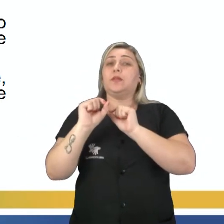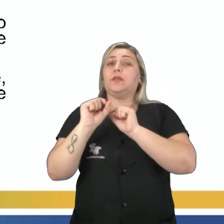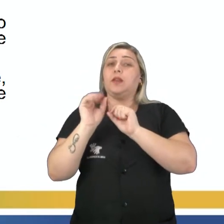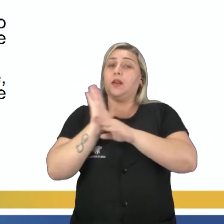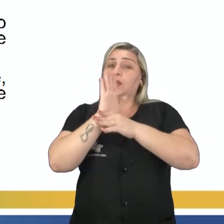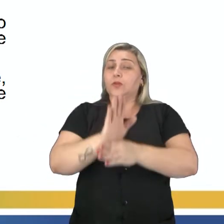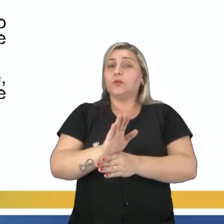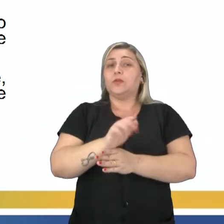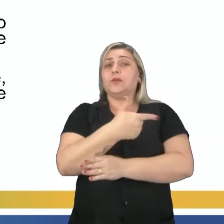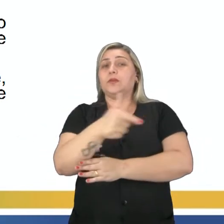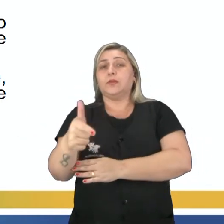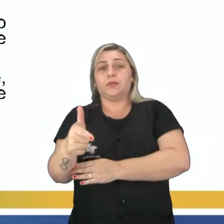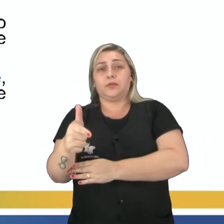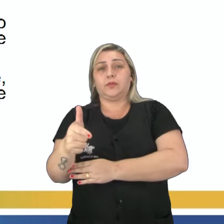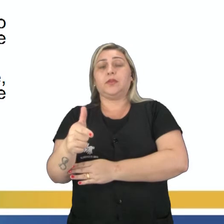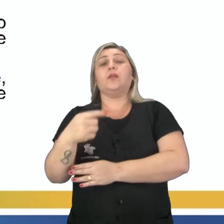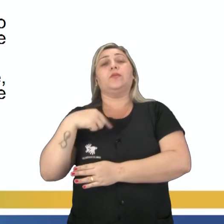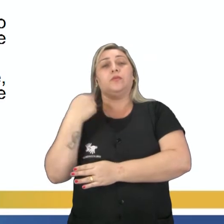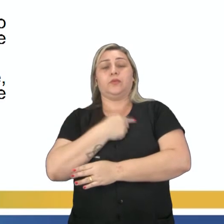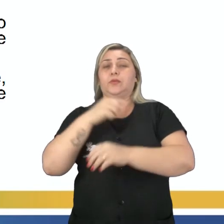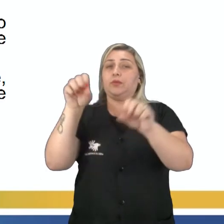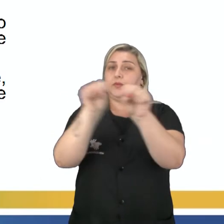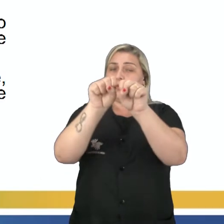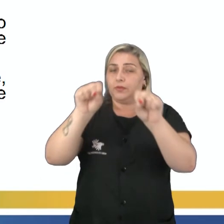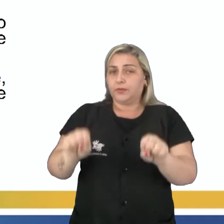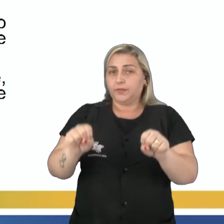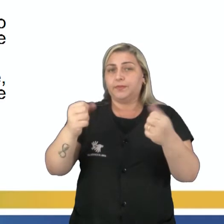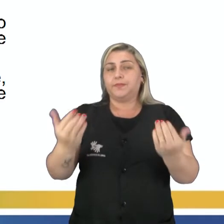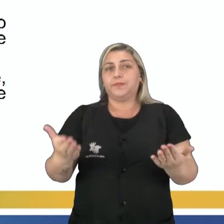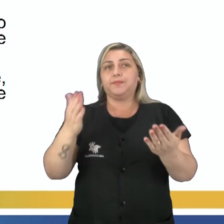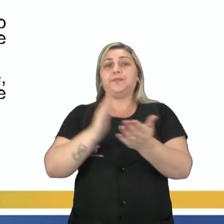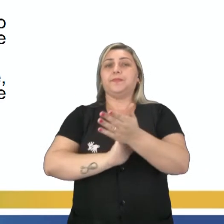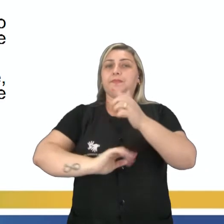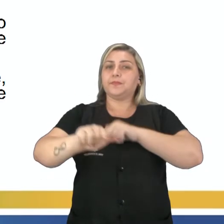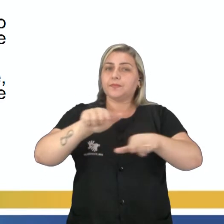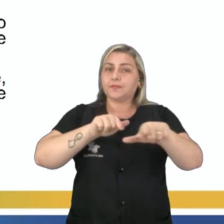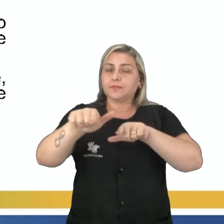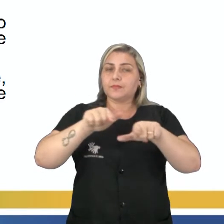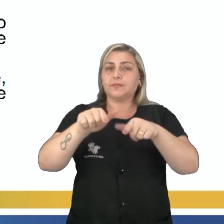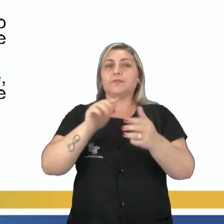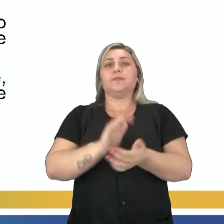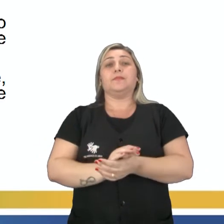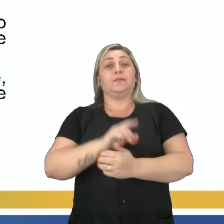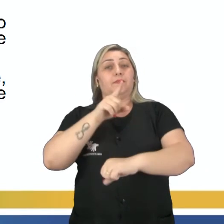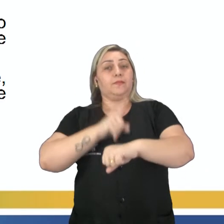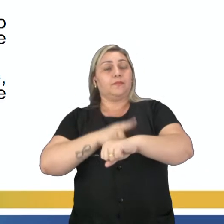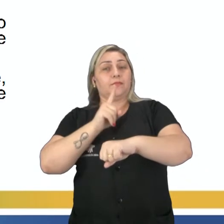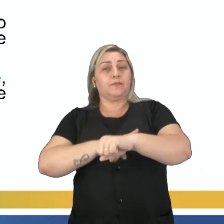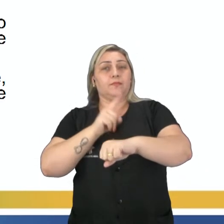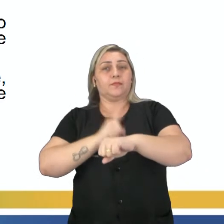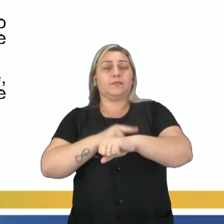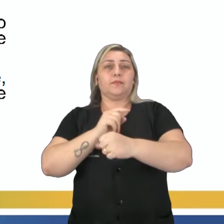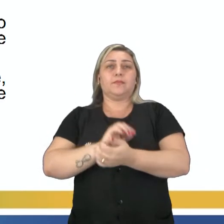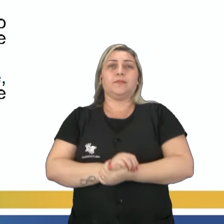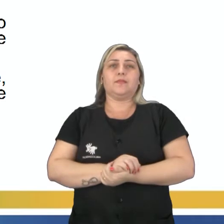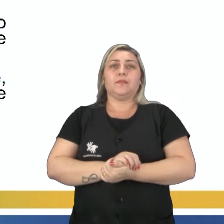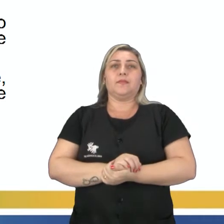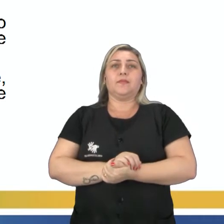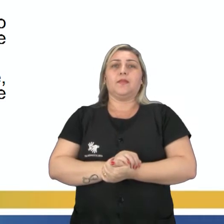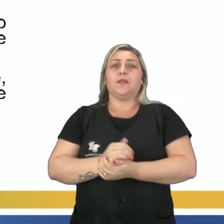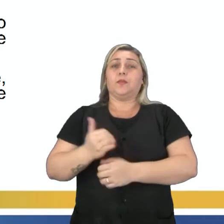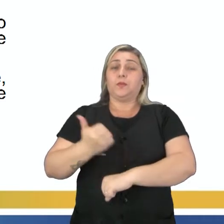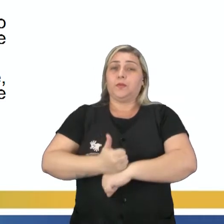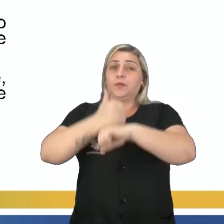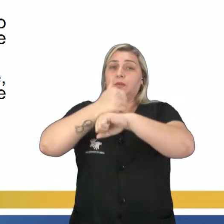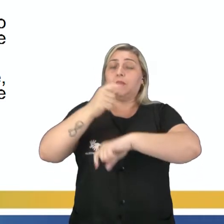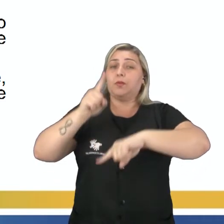tem. Certo? Que é o nosso sistema, né, pessoal? Neste formato, o trabalho em questão de tempo, força,